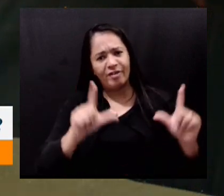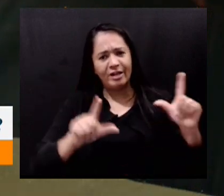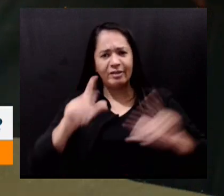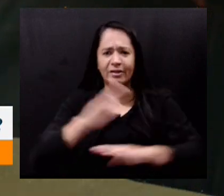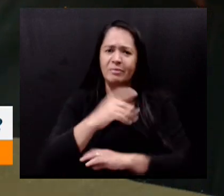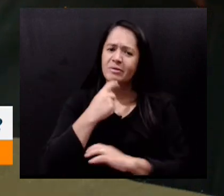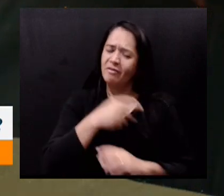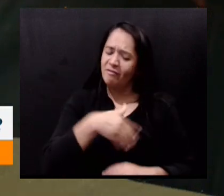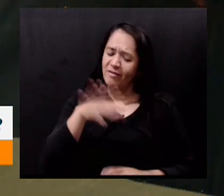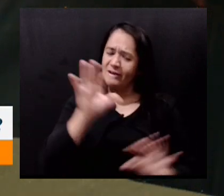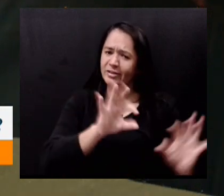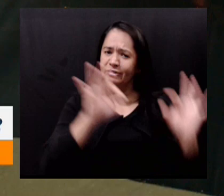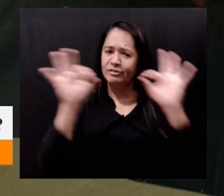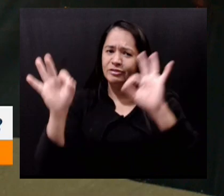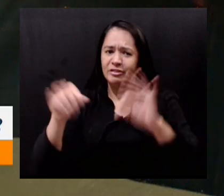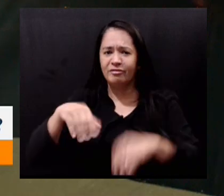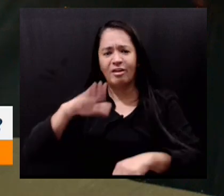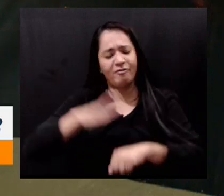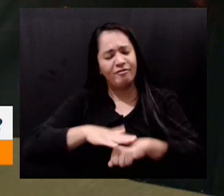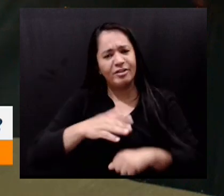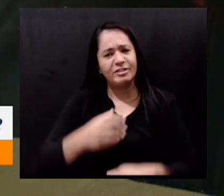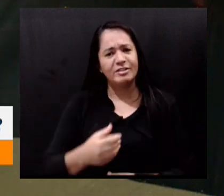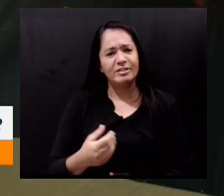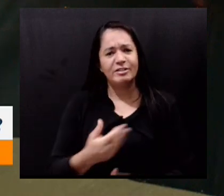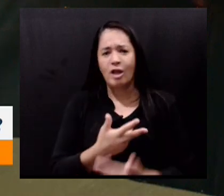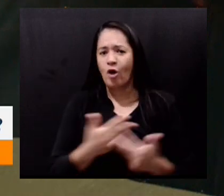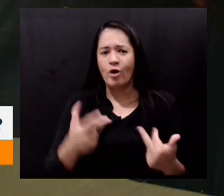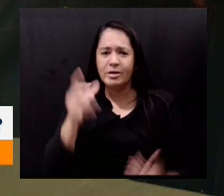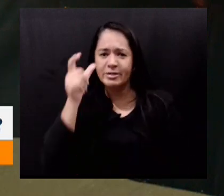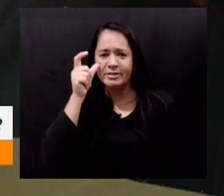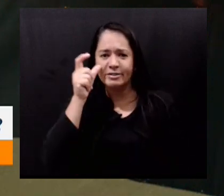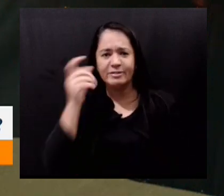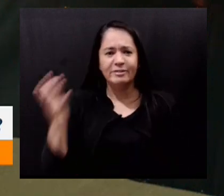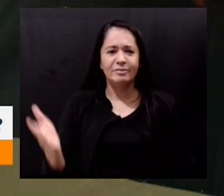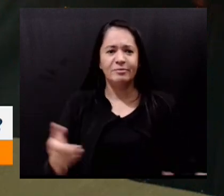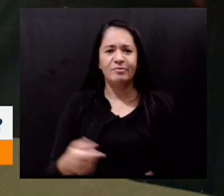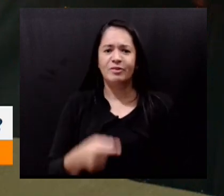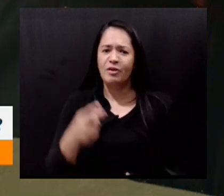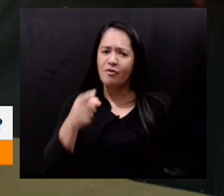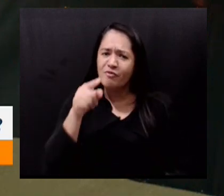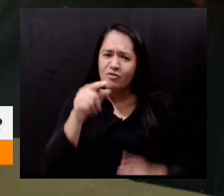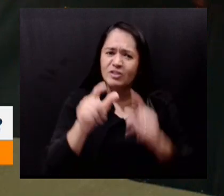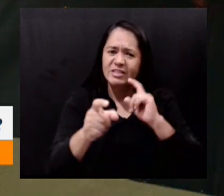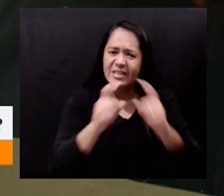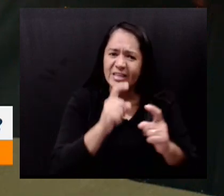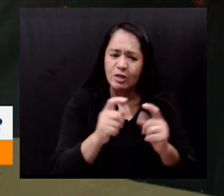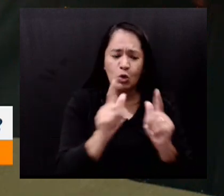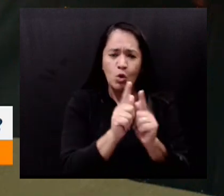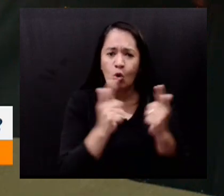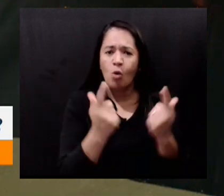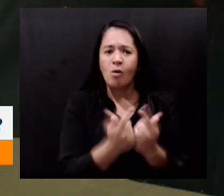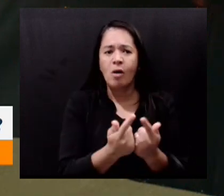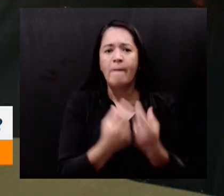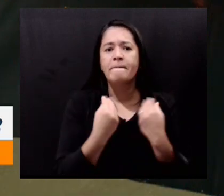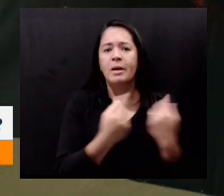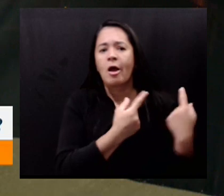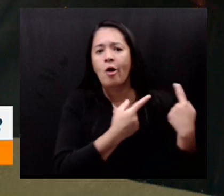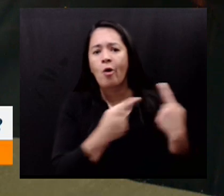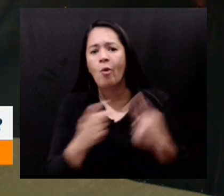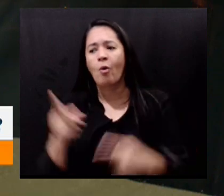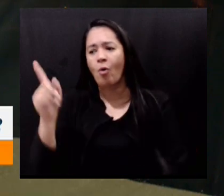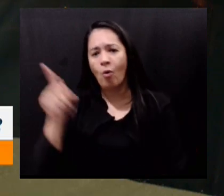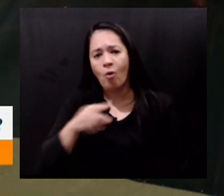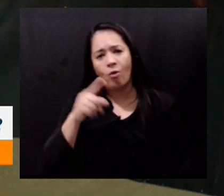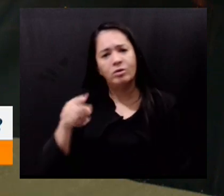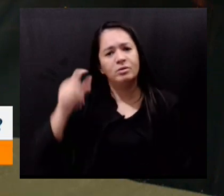fazer alguma coisa mais interessante. Poxa vida, você vai se reunir com o seu grupo para ver quem é que você vai cancelar hoje,